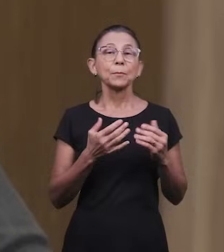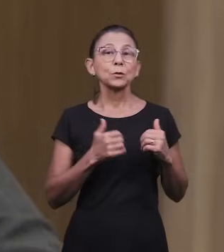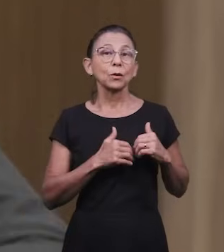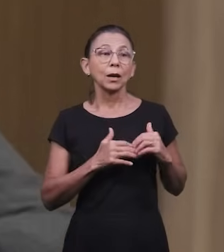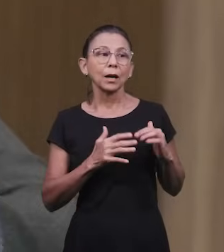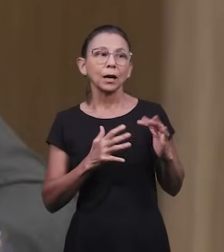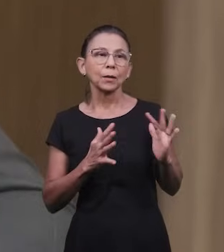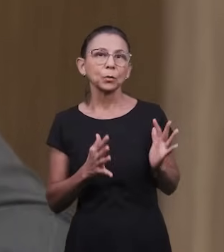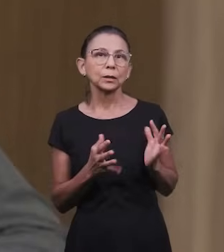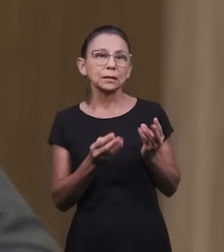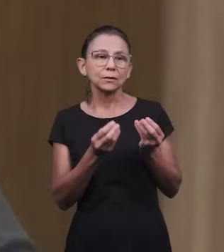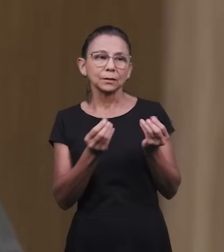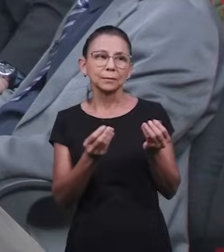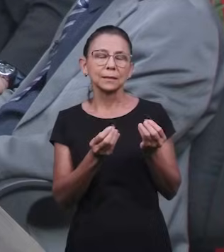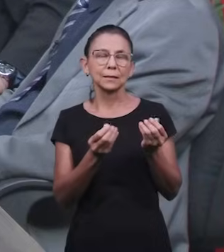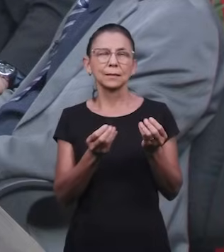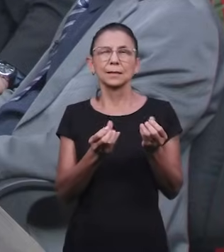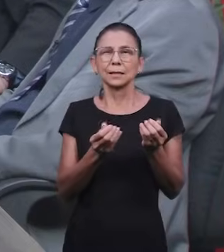nossa oração, a